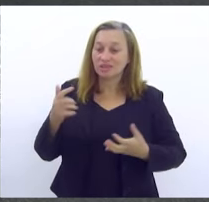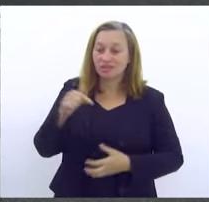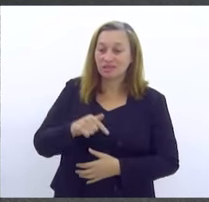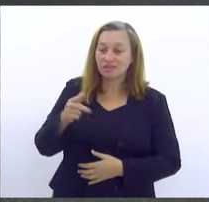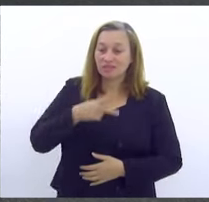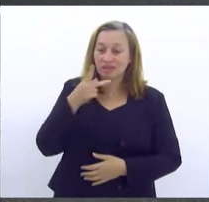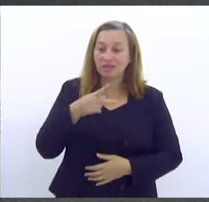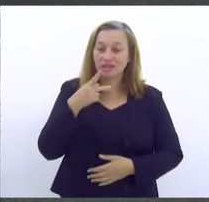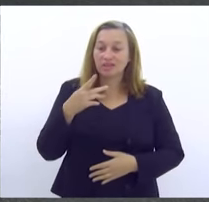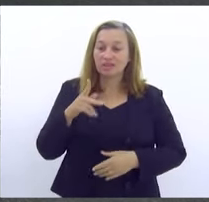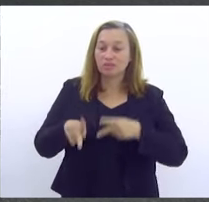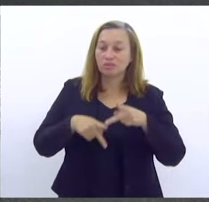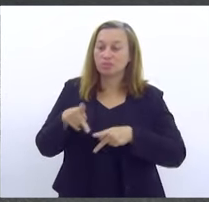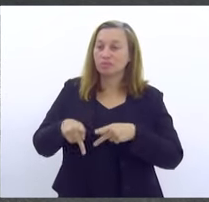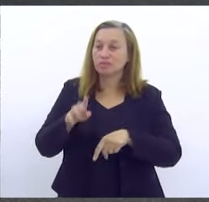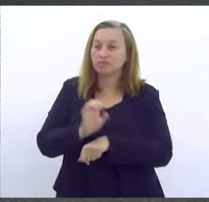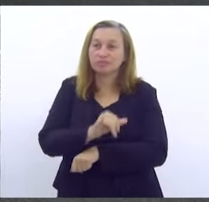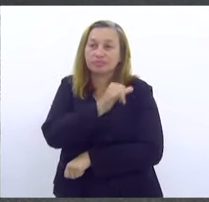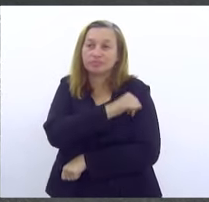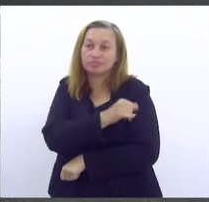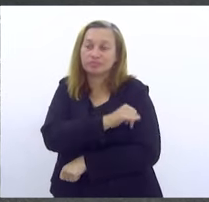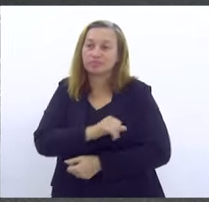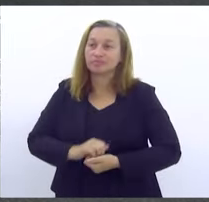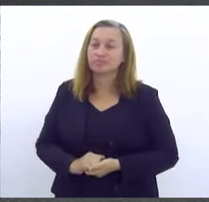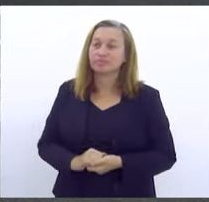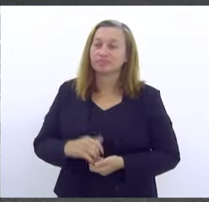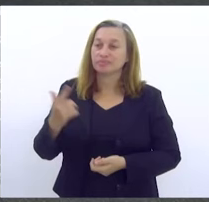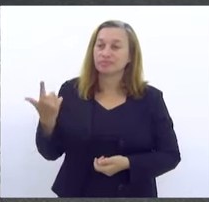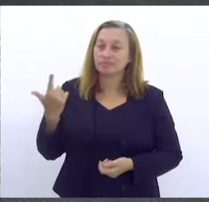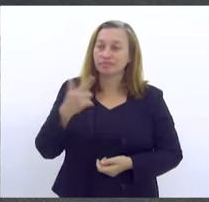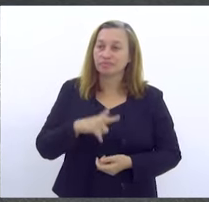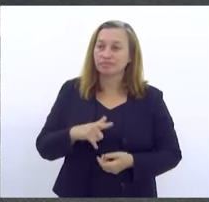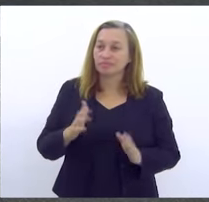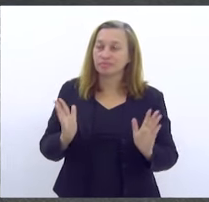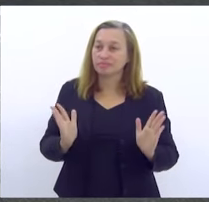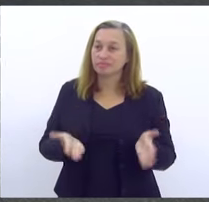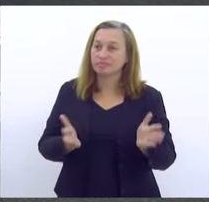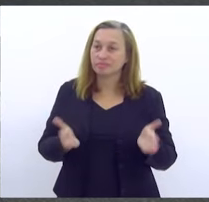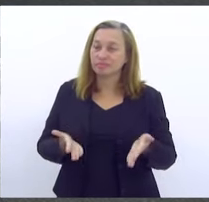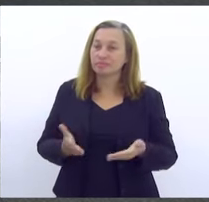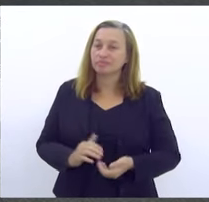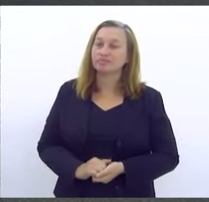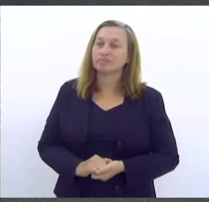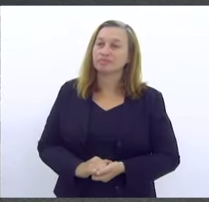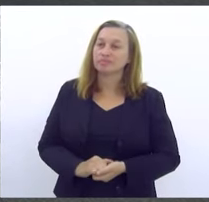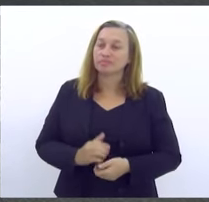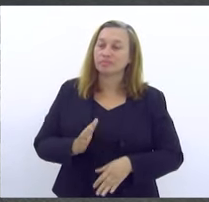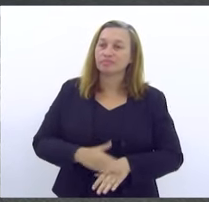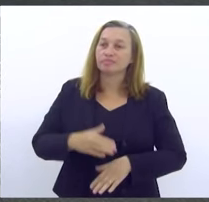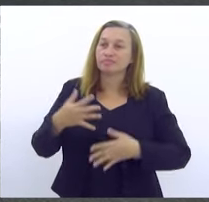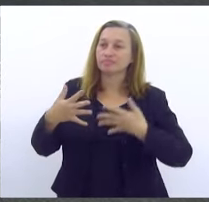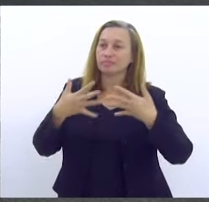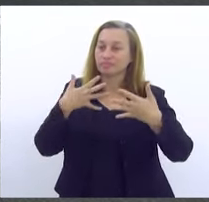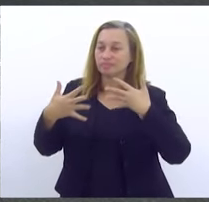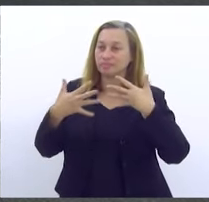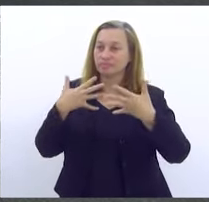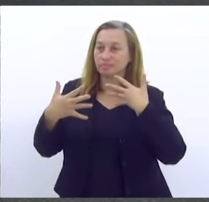que a população do Rio de Janeiro, do Estado do Rio de Janeiro, ganha, a partir de hoje, mais transparência